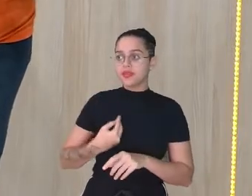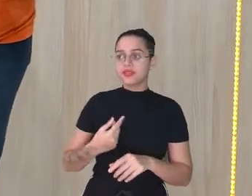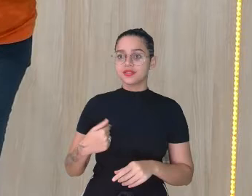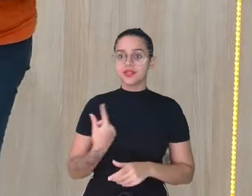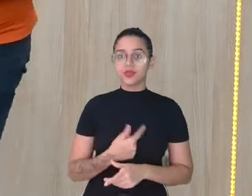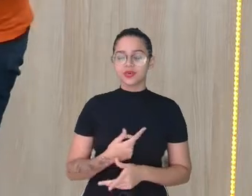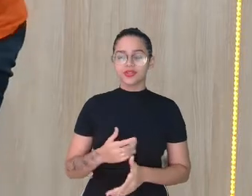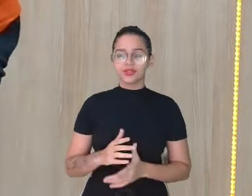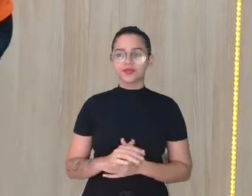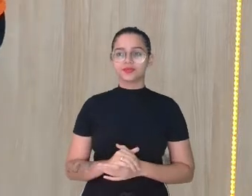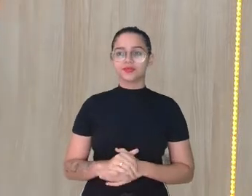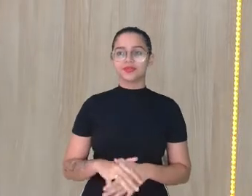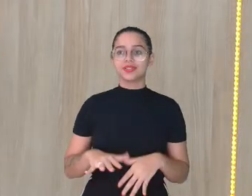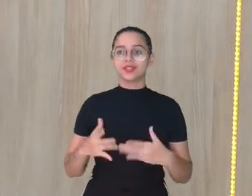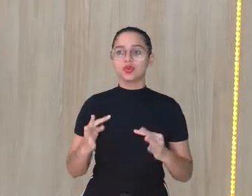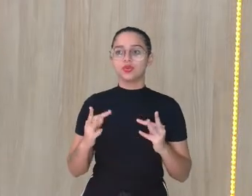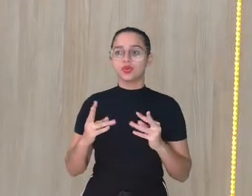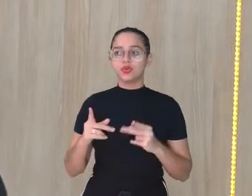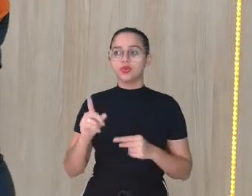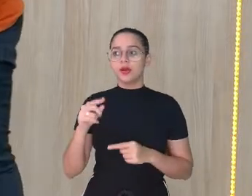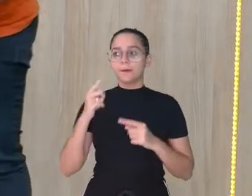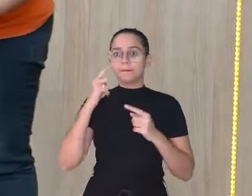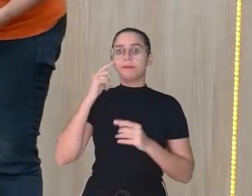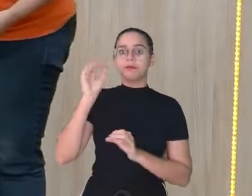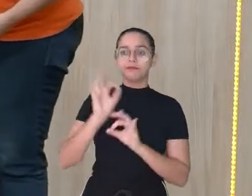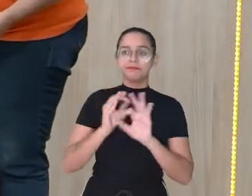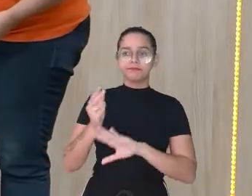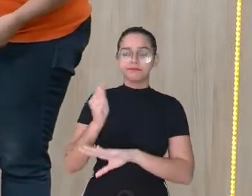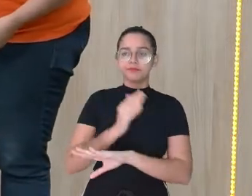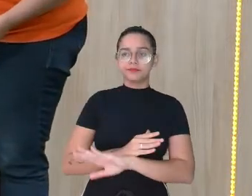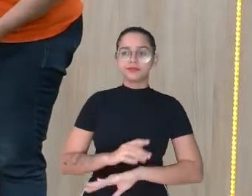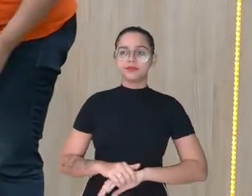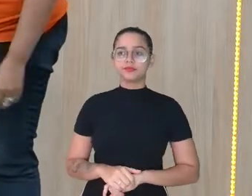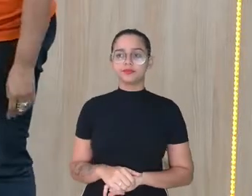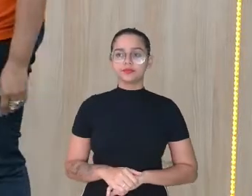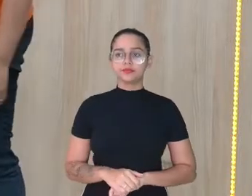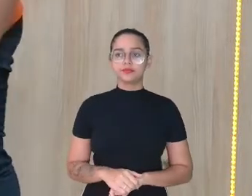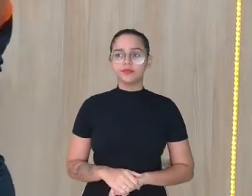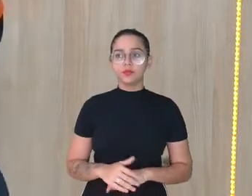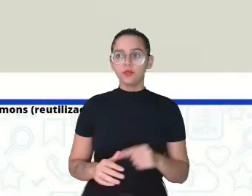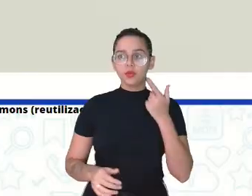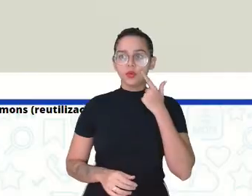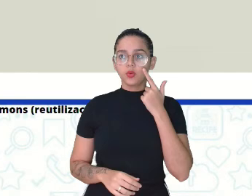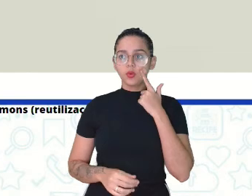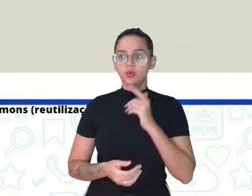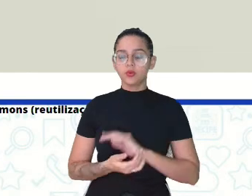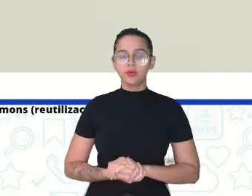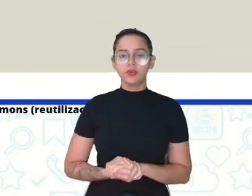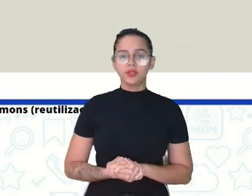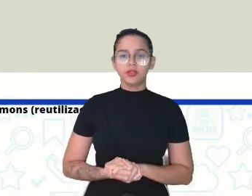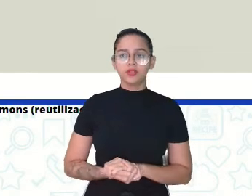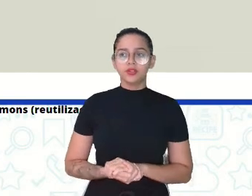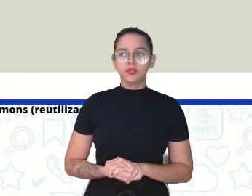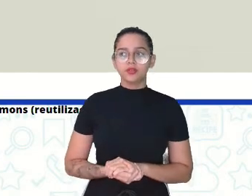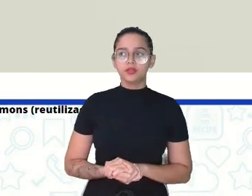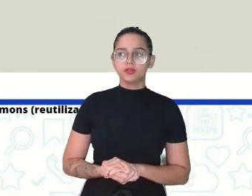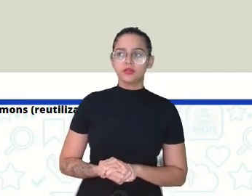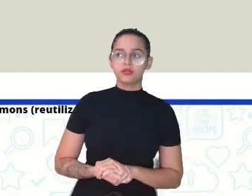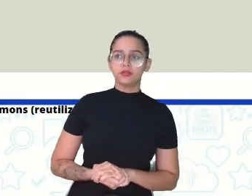nós, né? Então, tudo isso, minha gente, é pensado. Aqui, ó.